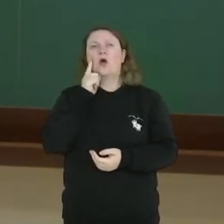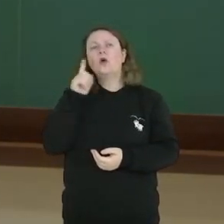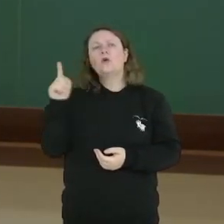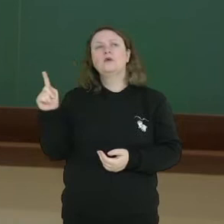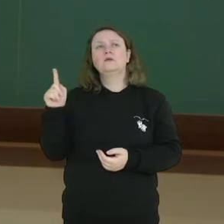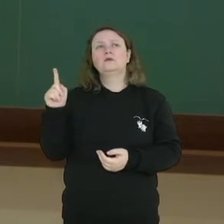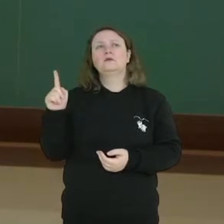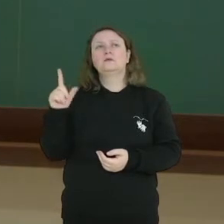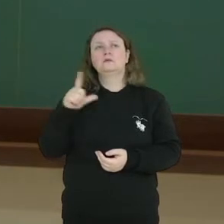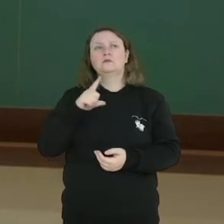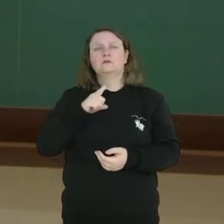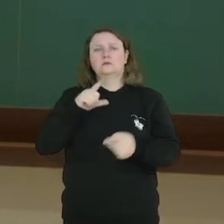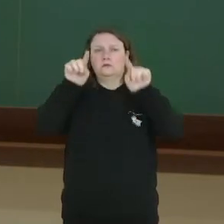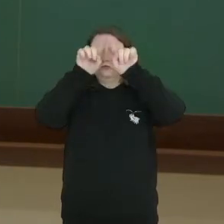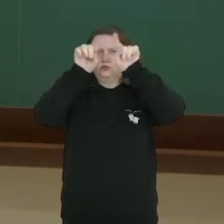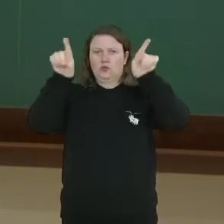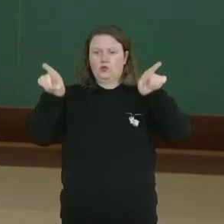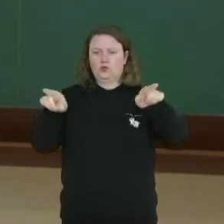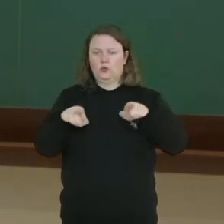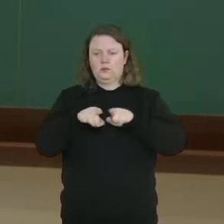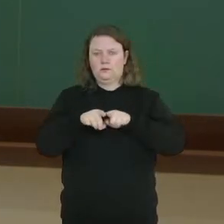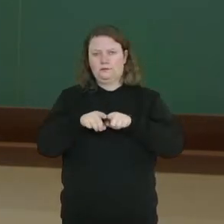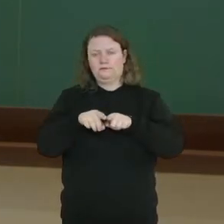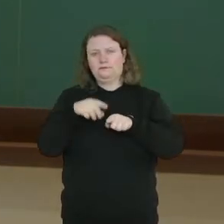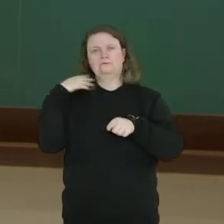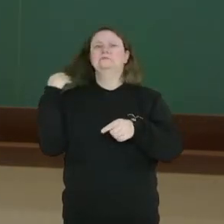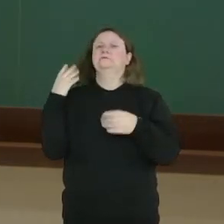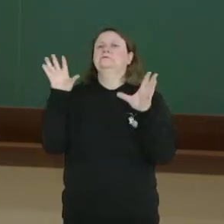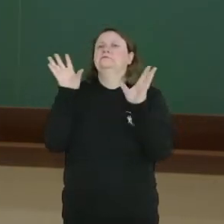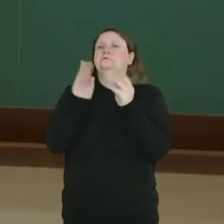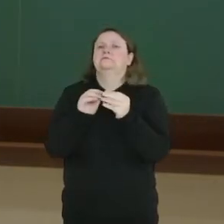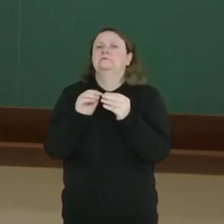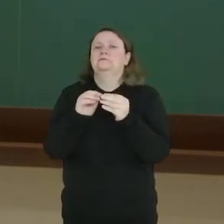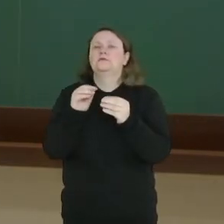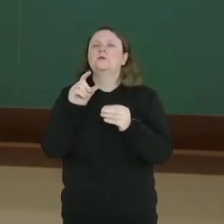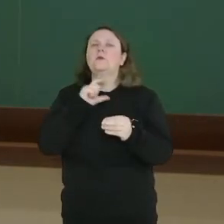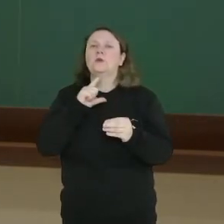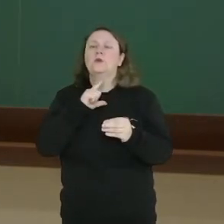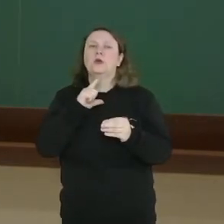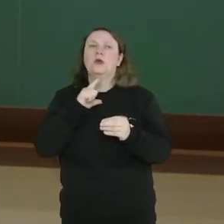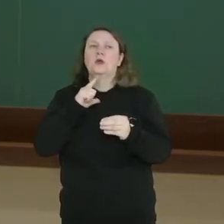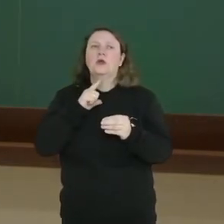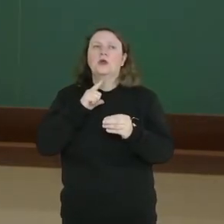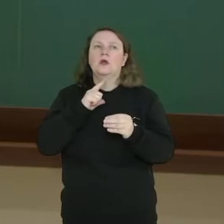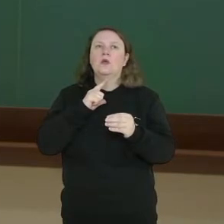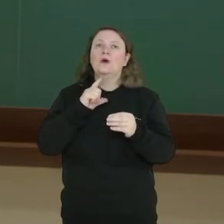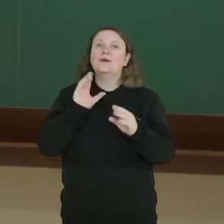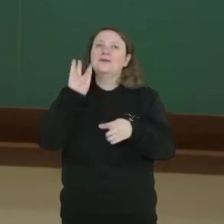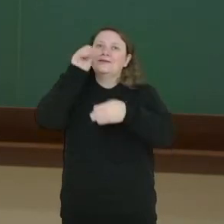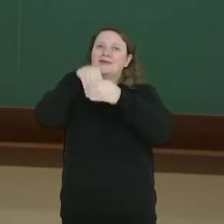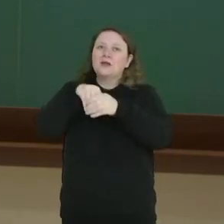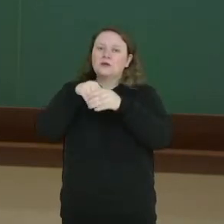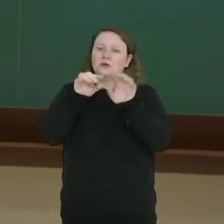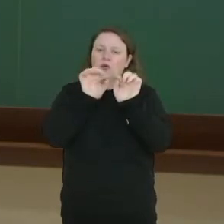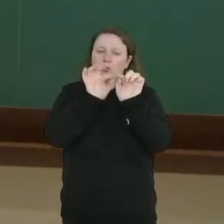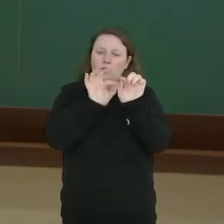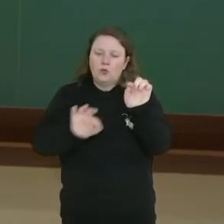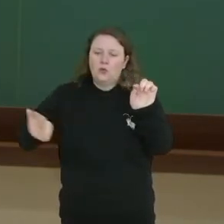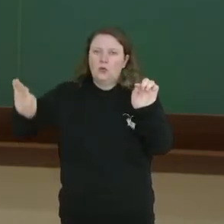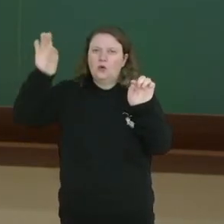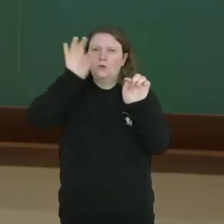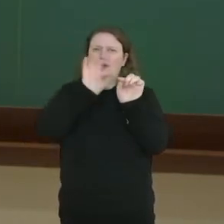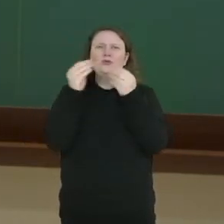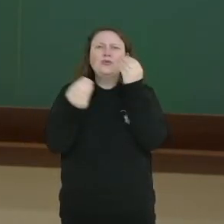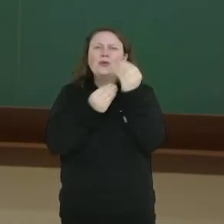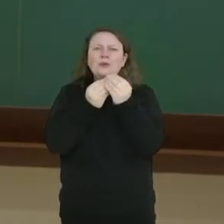n lados nessa circunferência. Então, na verdade, o que que a gente tem? A gente tem o polígono regular lá dentro. Como é que você coloca